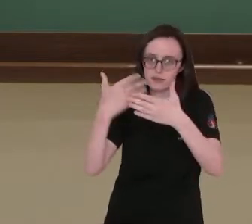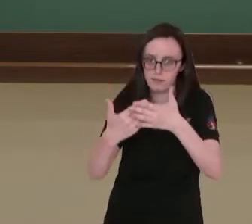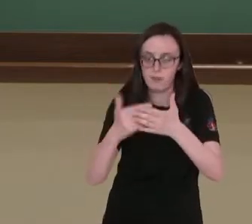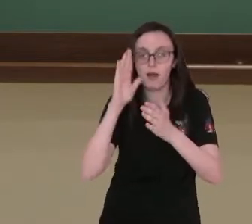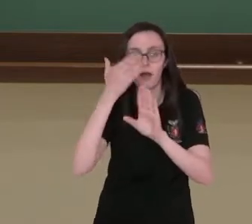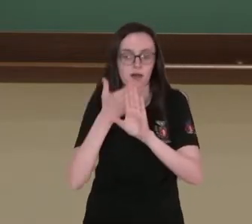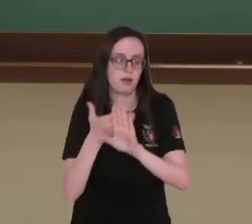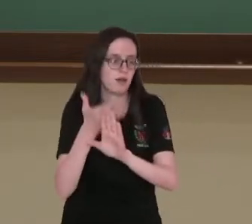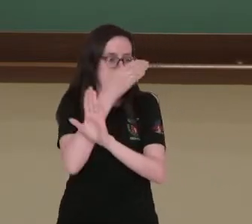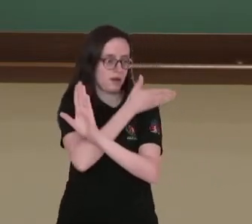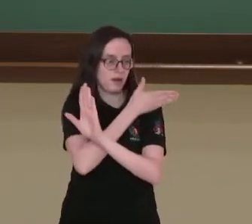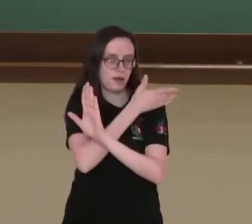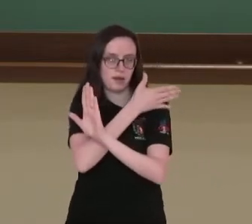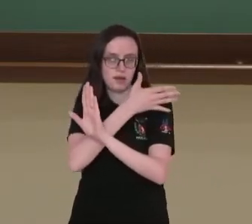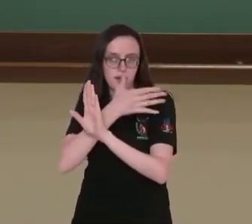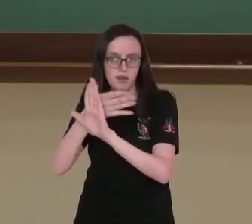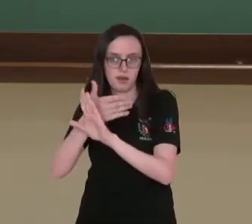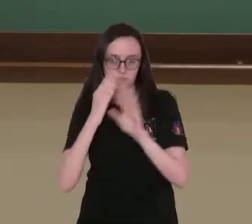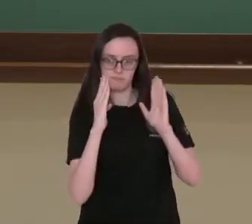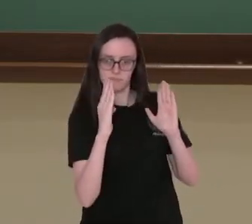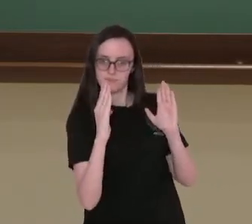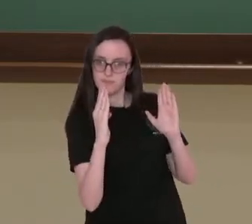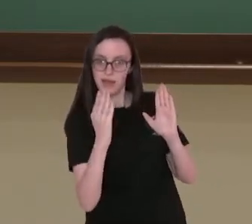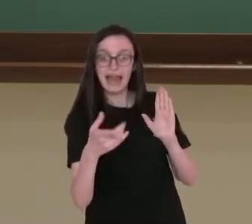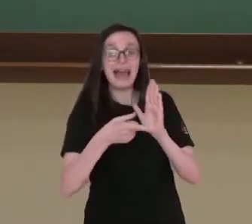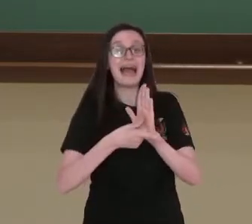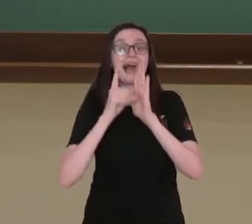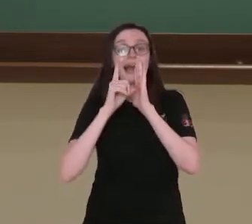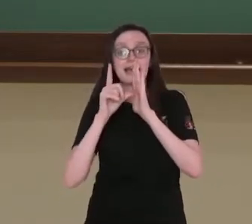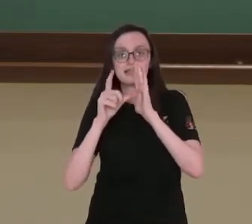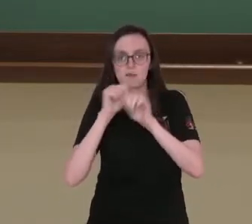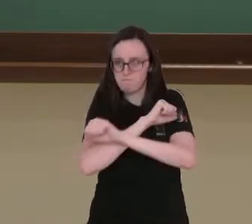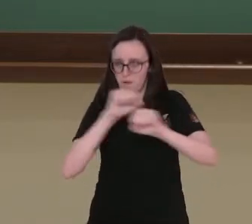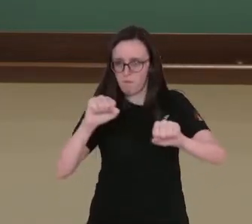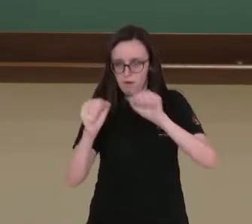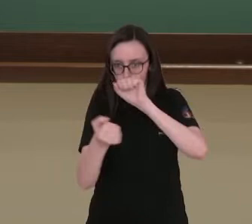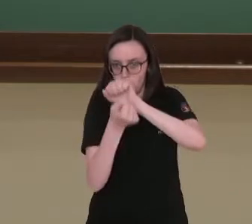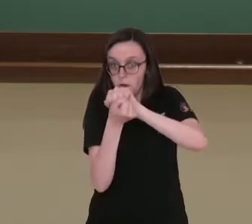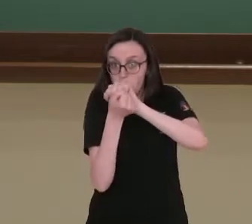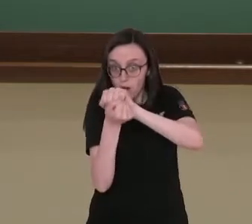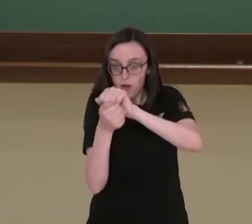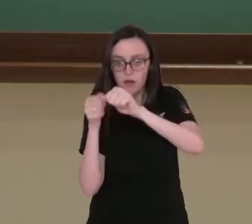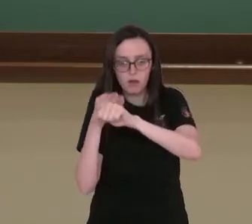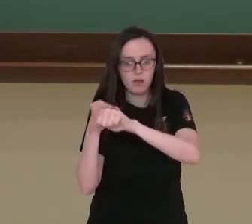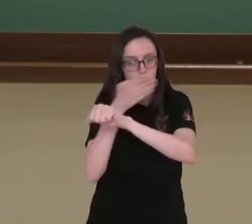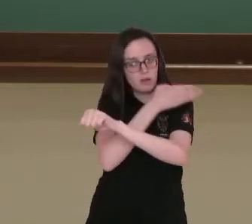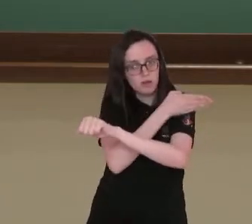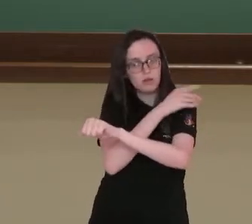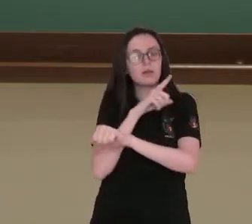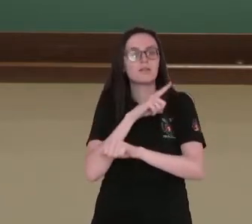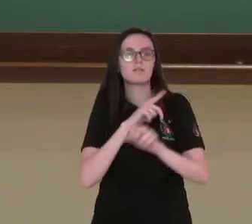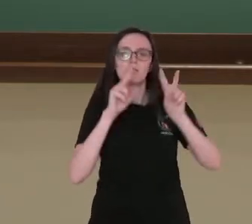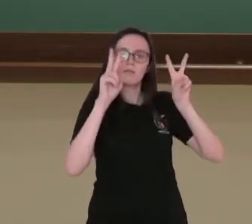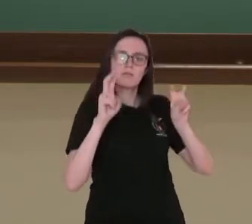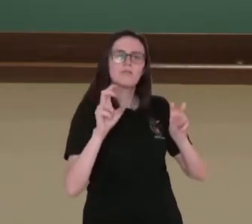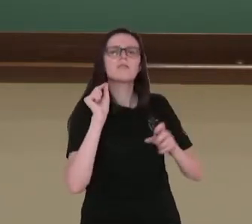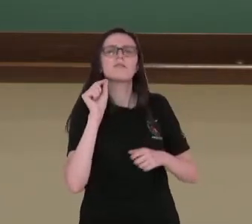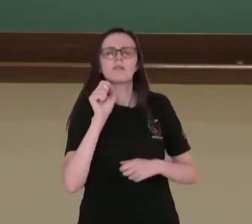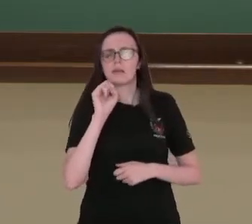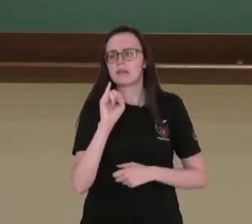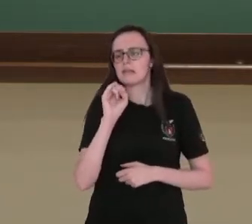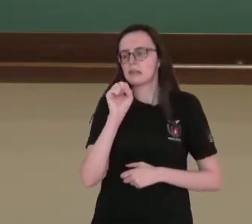Bang, pessoal, a gente chama, nesse ponto de todo mundo grudado ali, a gente chama de singularidade.